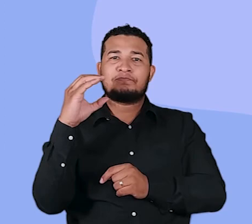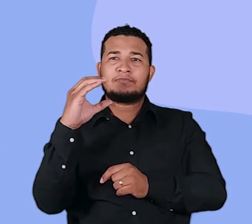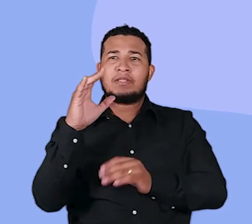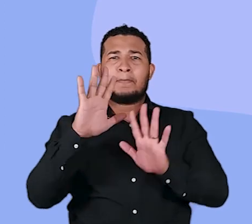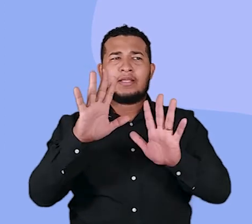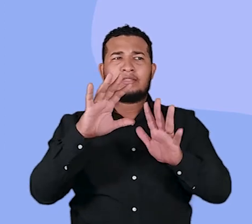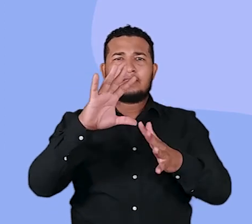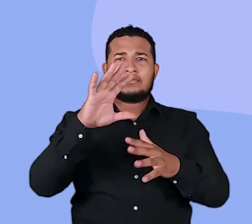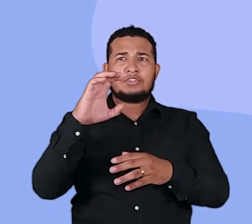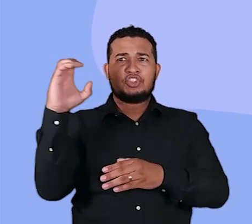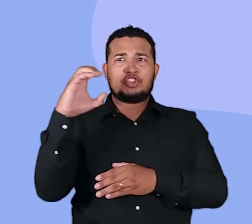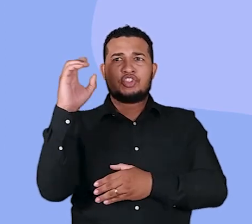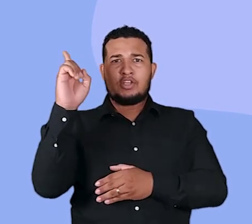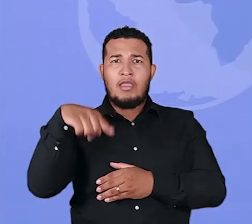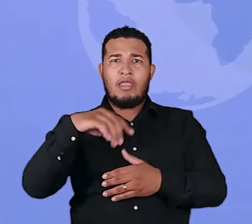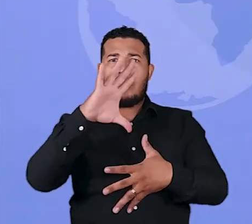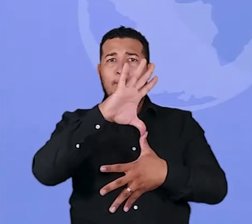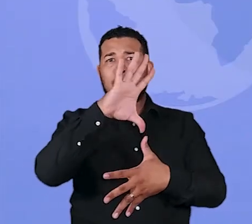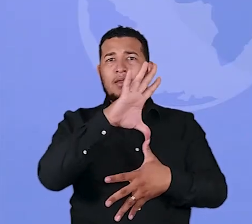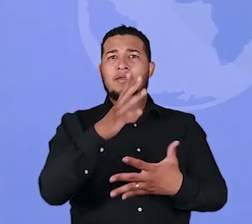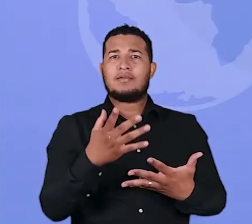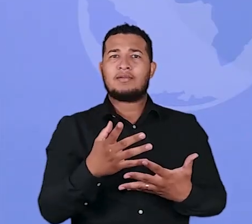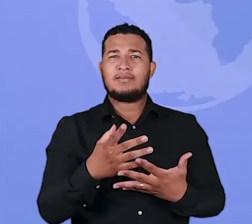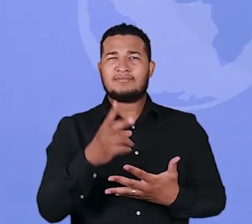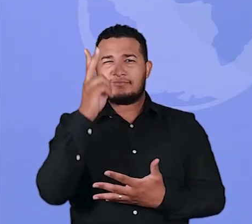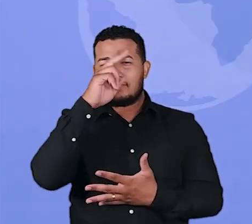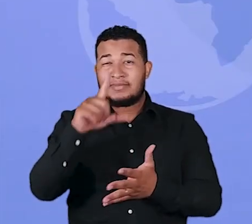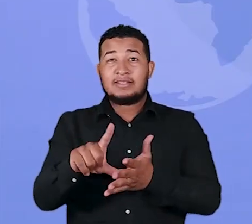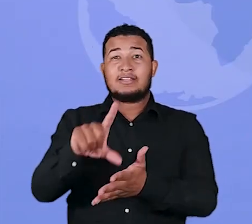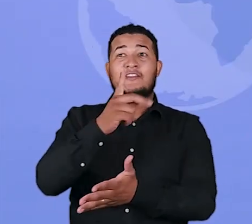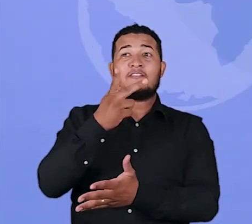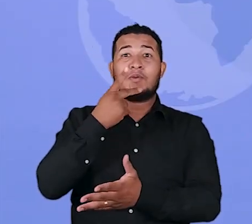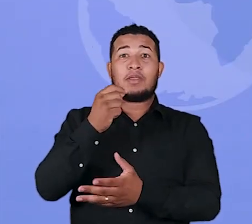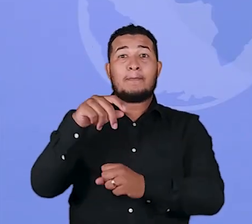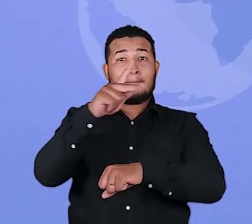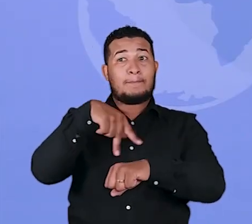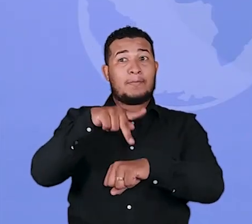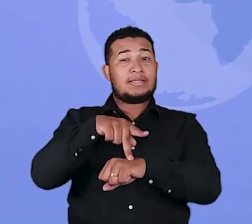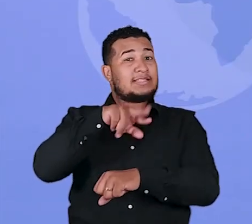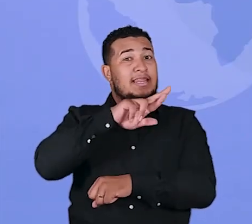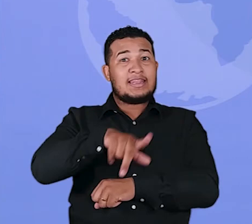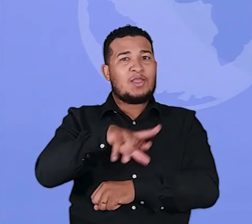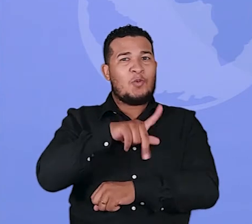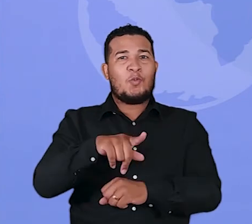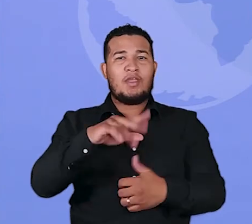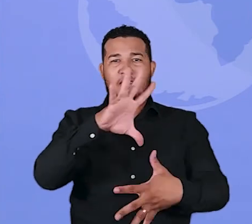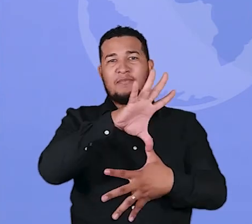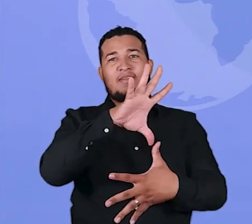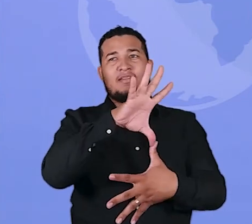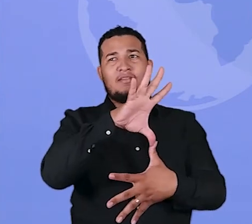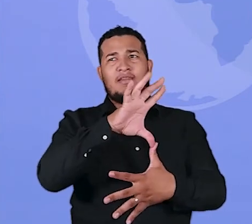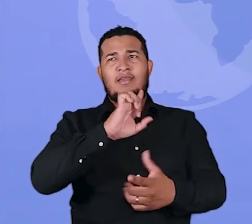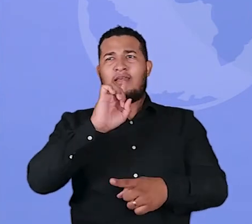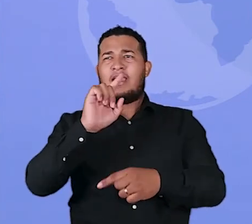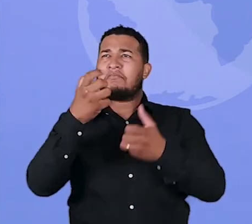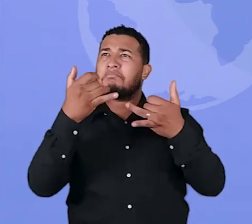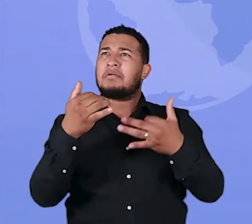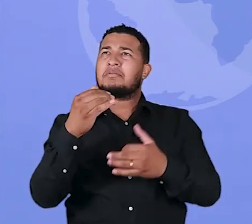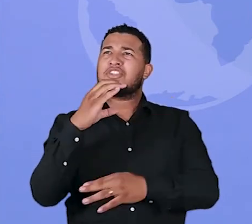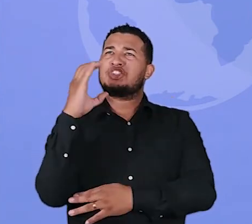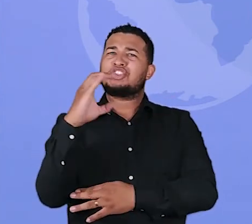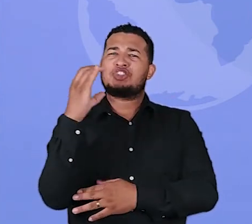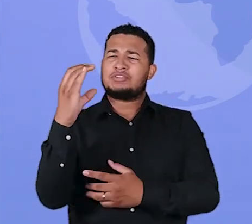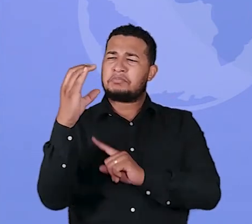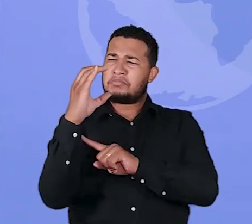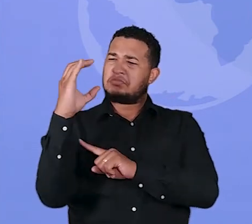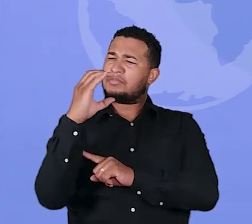situada fora do continente americano. No começo ele fala, está falando de países fora. Depois ele cita o Chile. Pô,